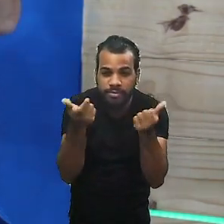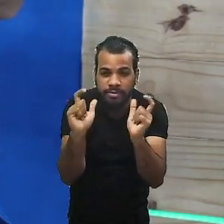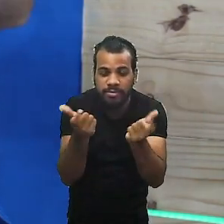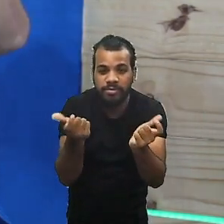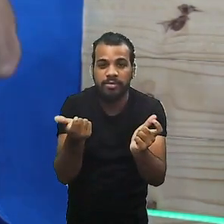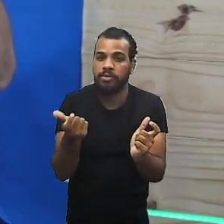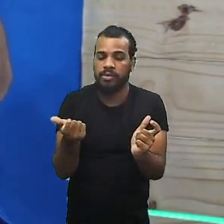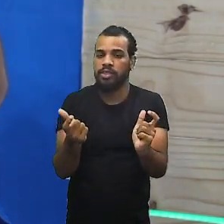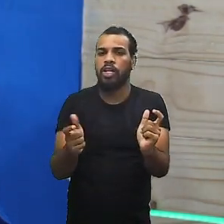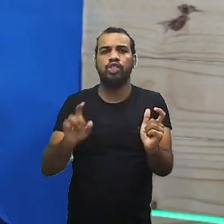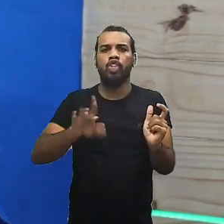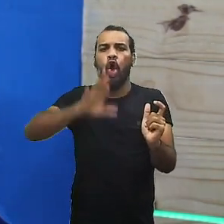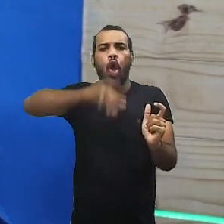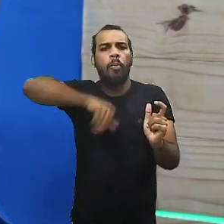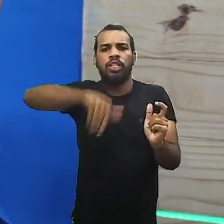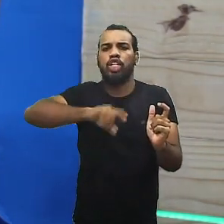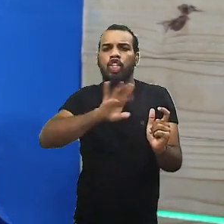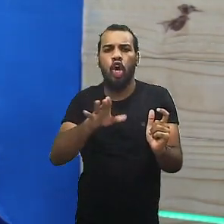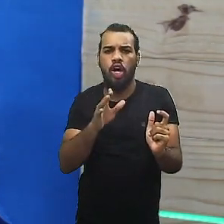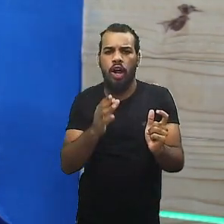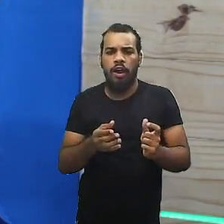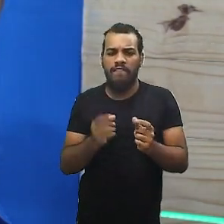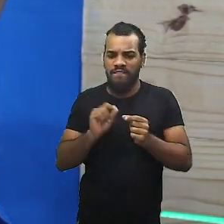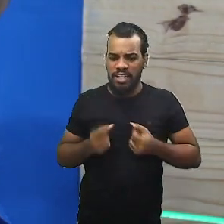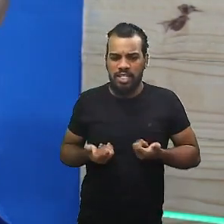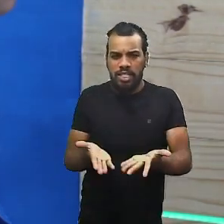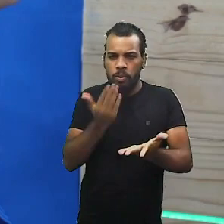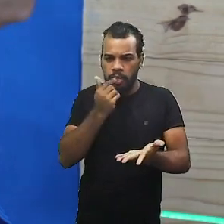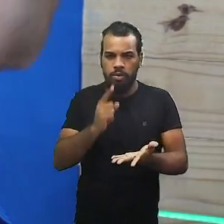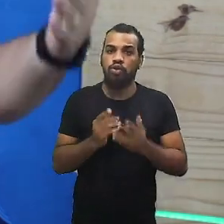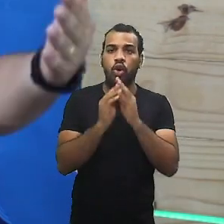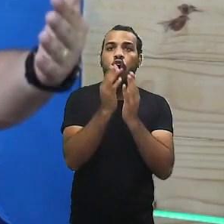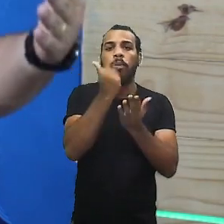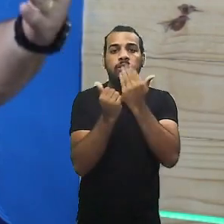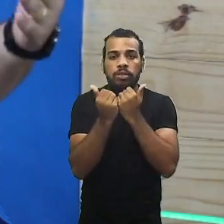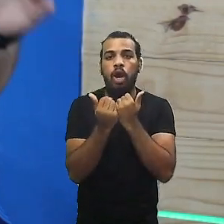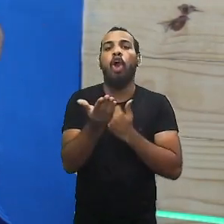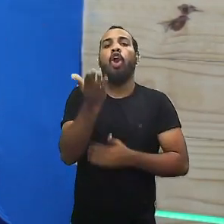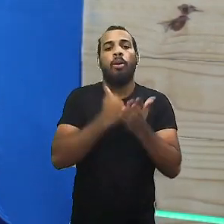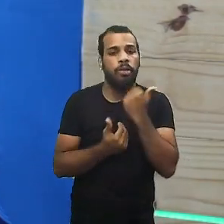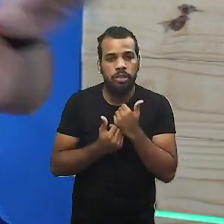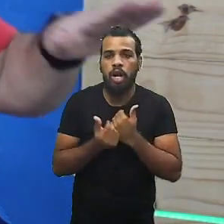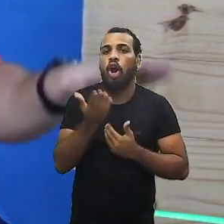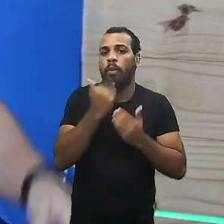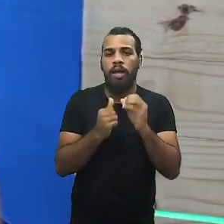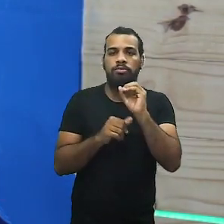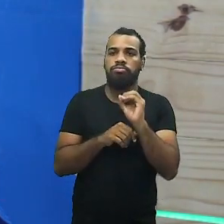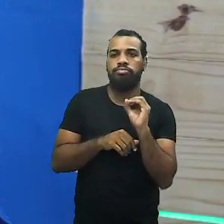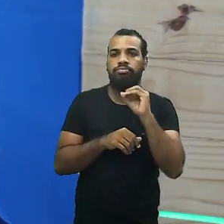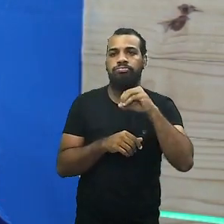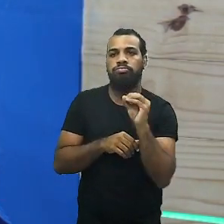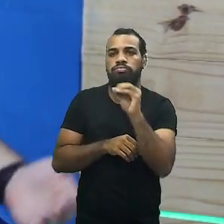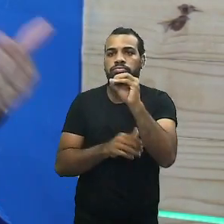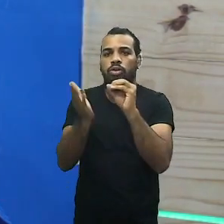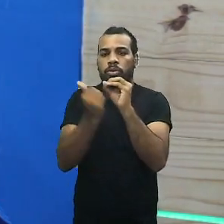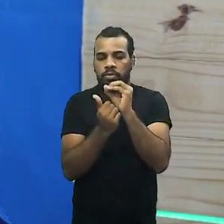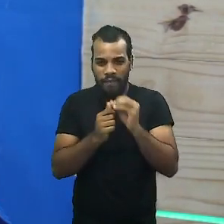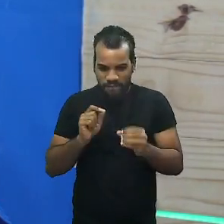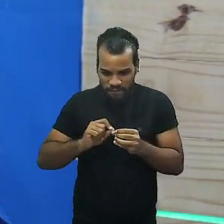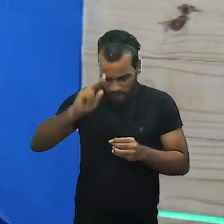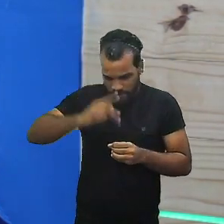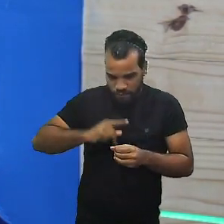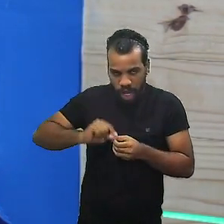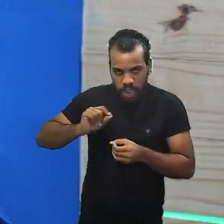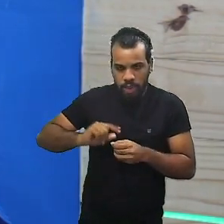tinha gente que comia. Então eles comiam e comiam. Ninguém produzia nada. Então vocês